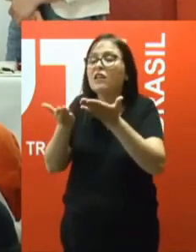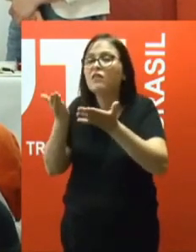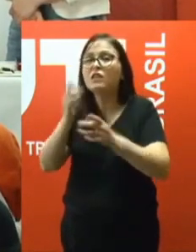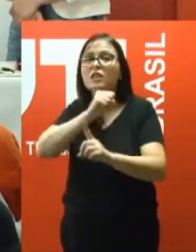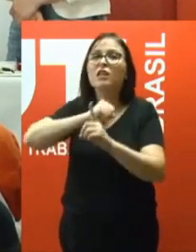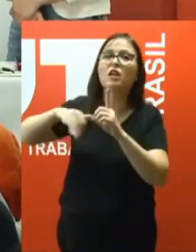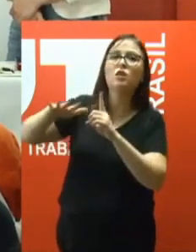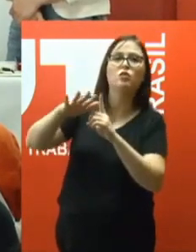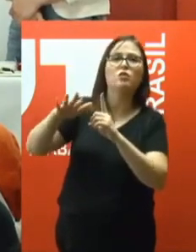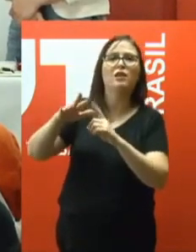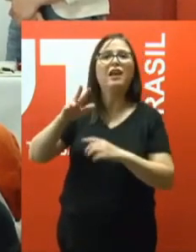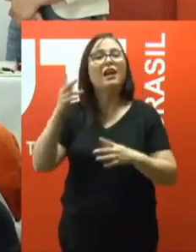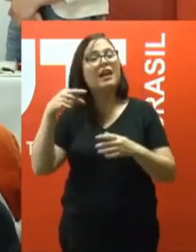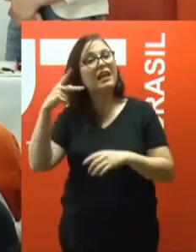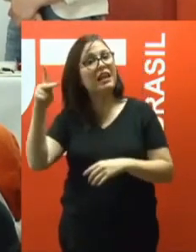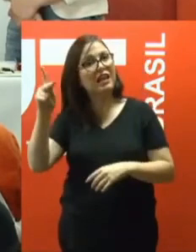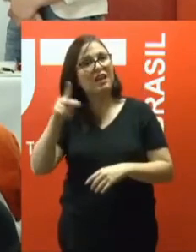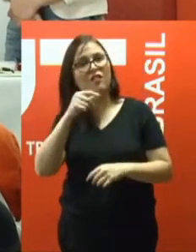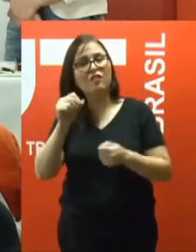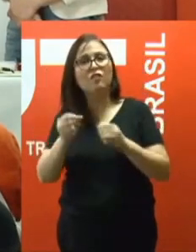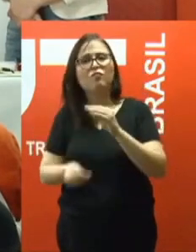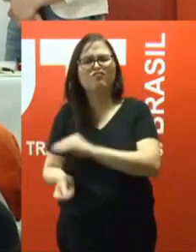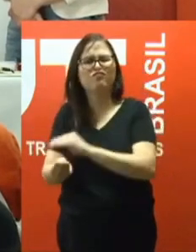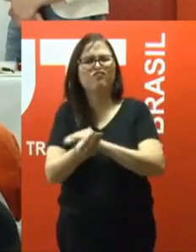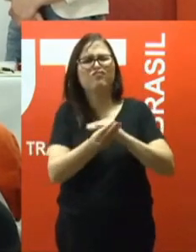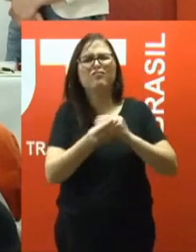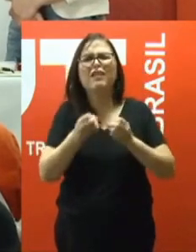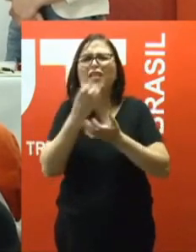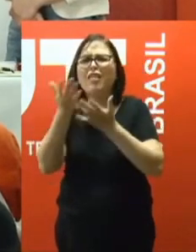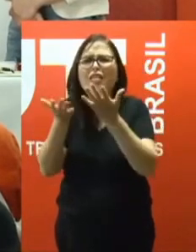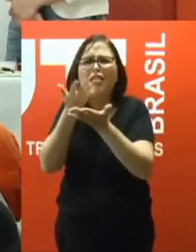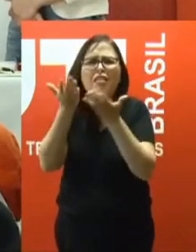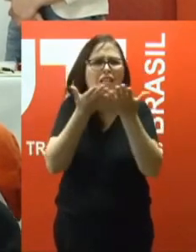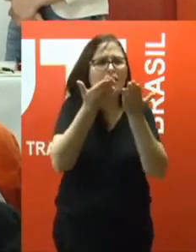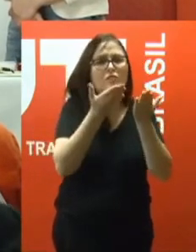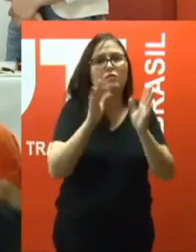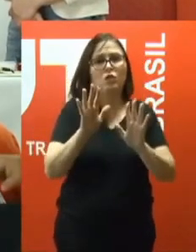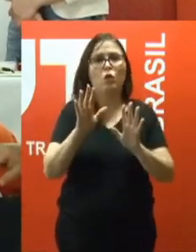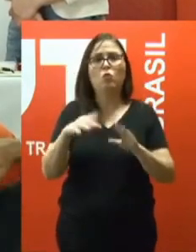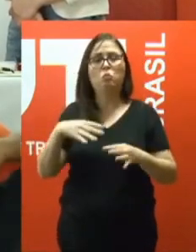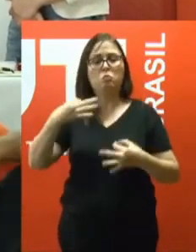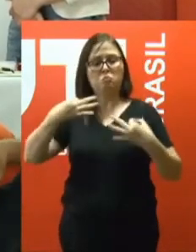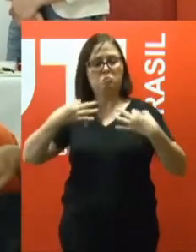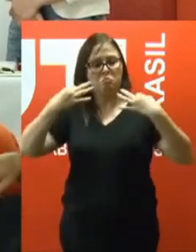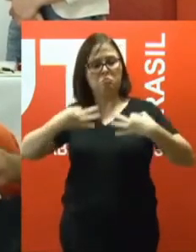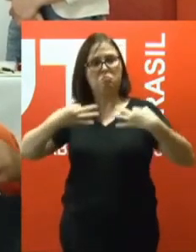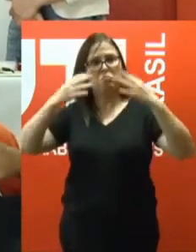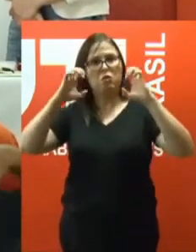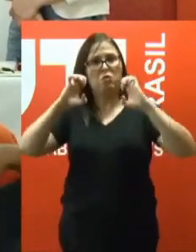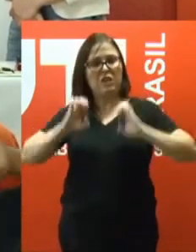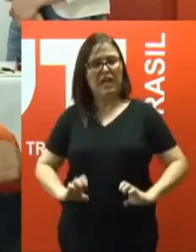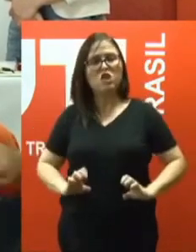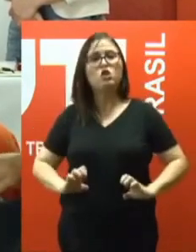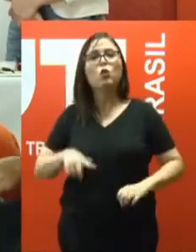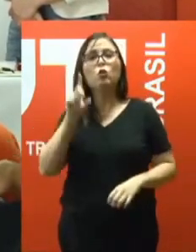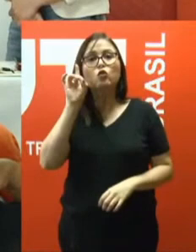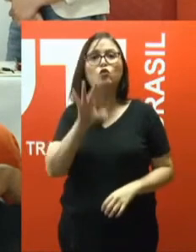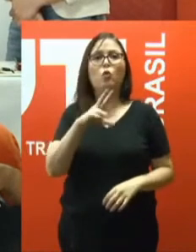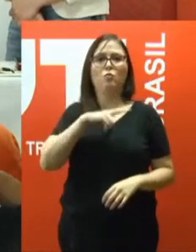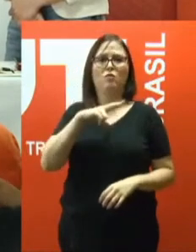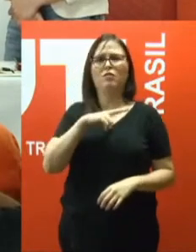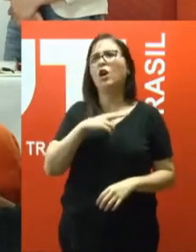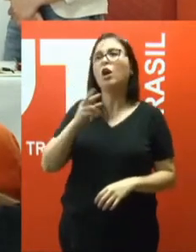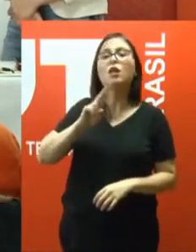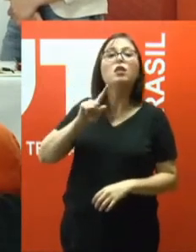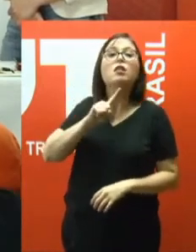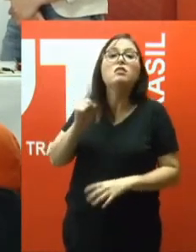ideia do Estado podre, corrupto e quem é honesto é a iniciativa privada. E não dá para a gente aceitar isso.